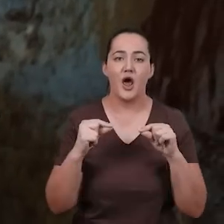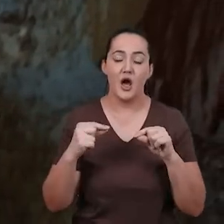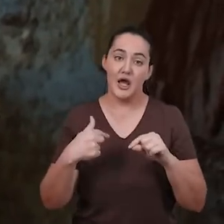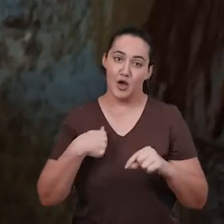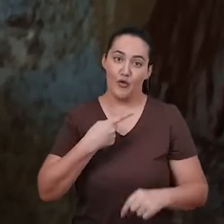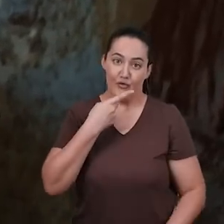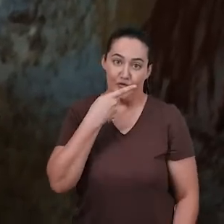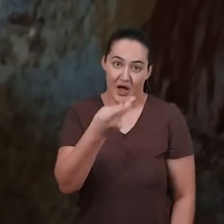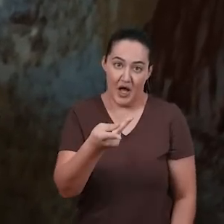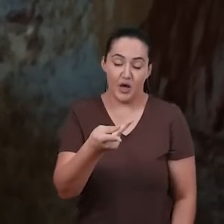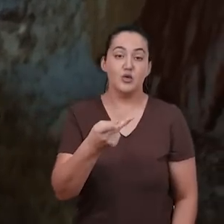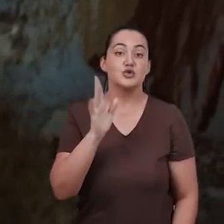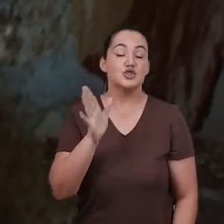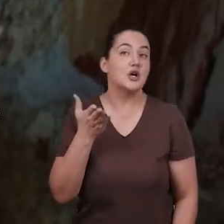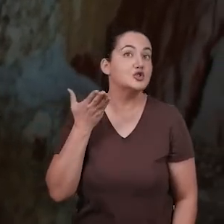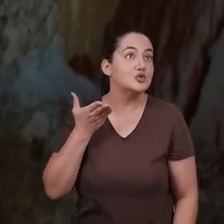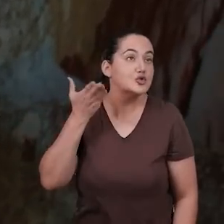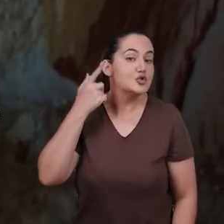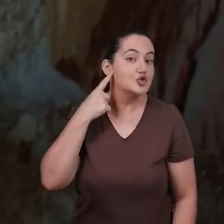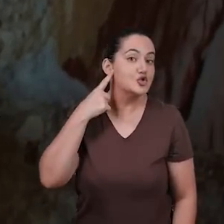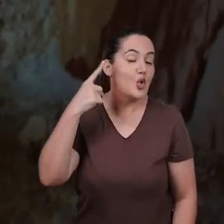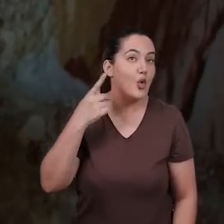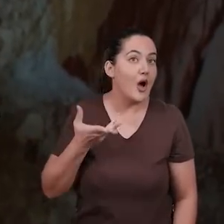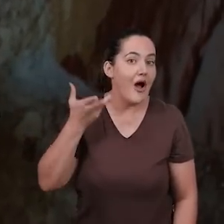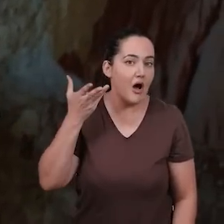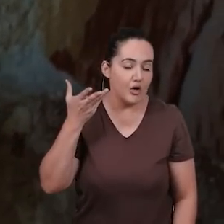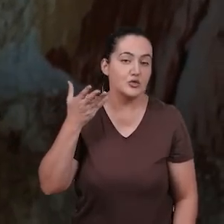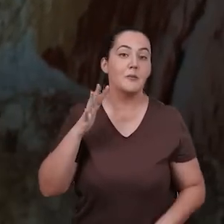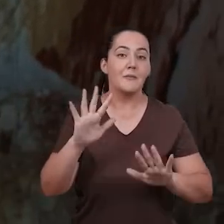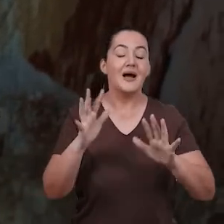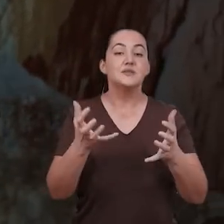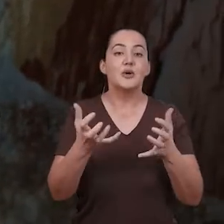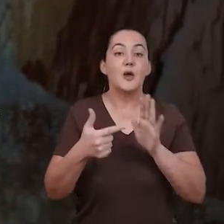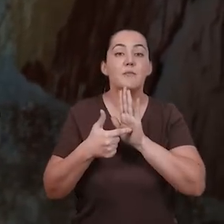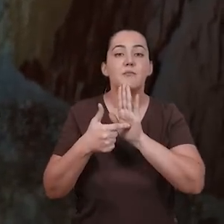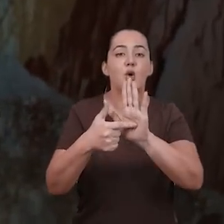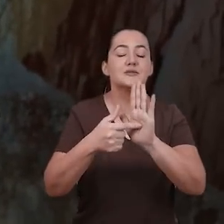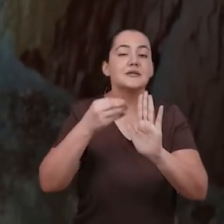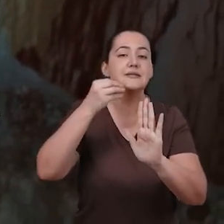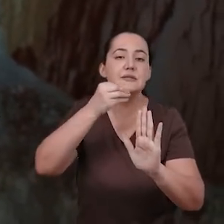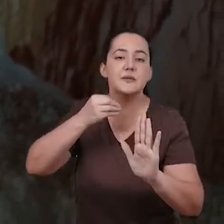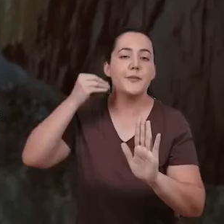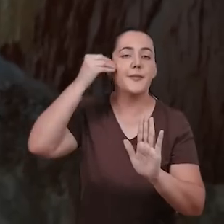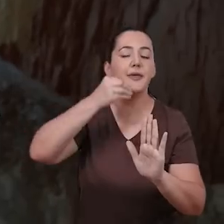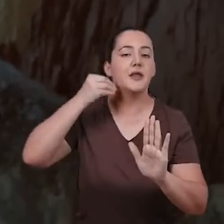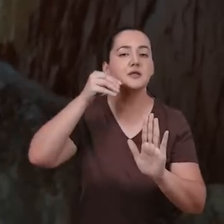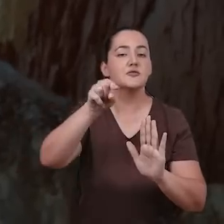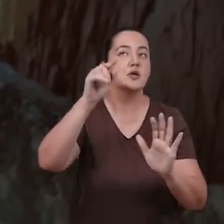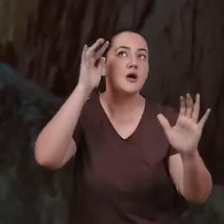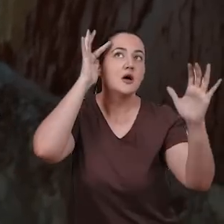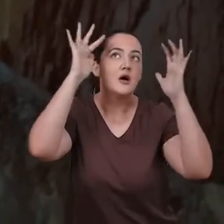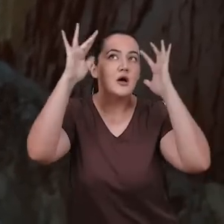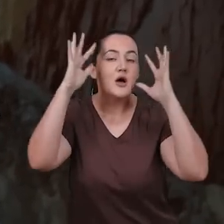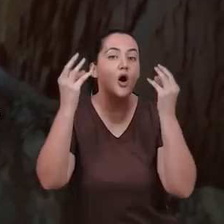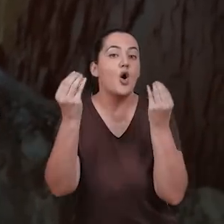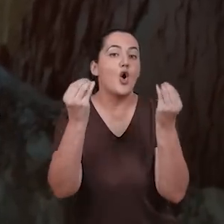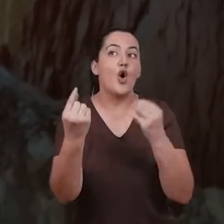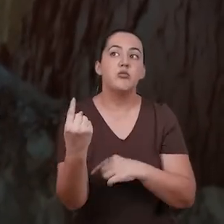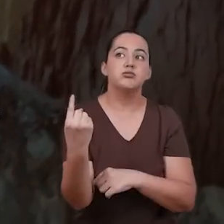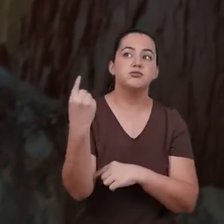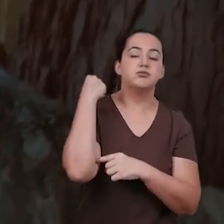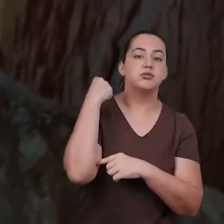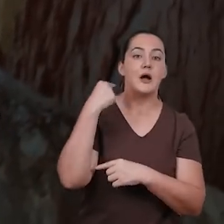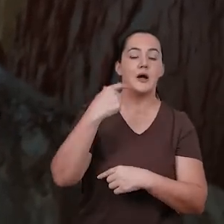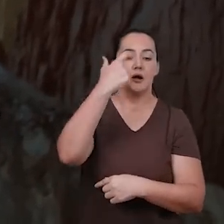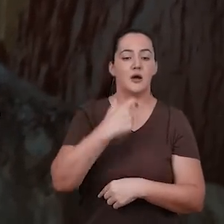bastante aqui. Aliás, a minha própria voz já está ecoando, tá certo? Mas eu quero trazer para você essa experiência, para que você possa ter uma ideia de como